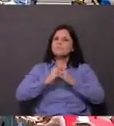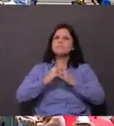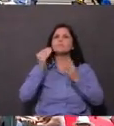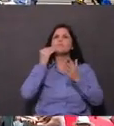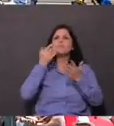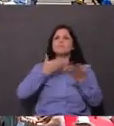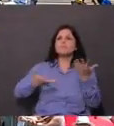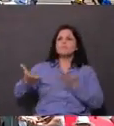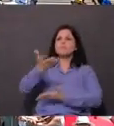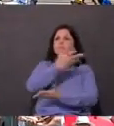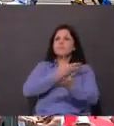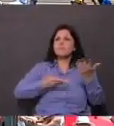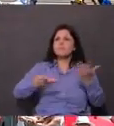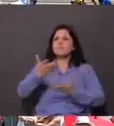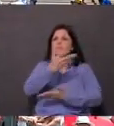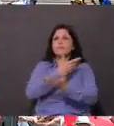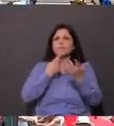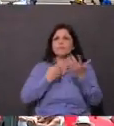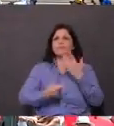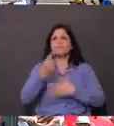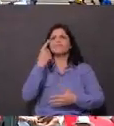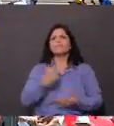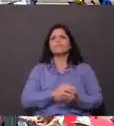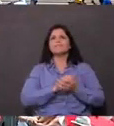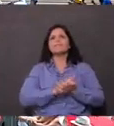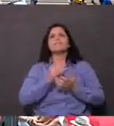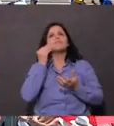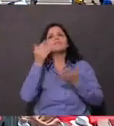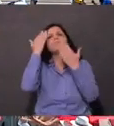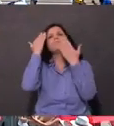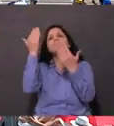na sua passagem por este santuário. Bem-haja, Dom Virgílio, caro